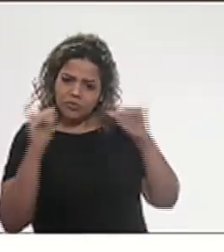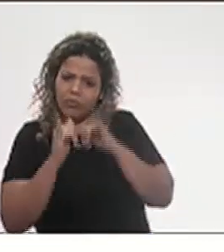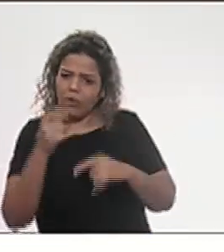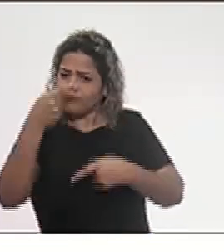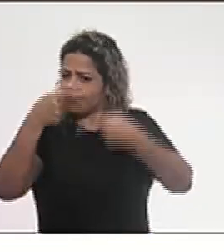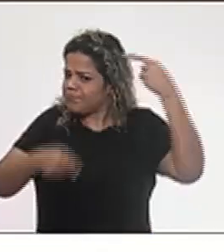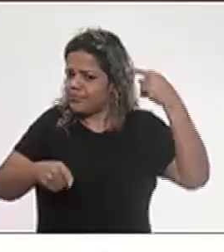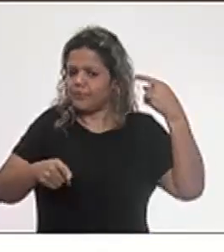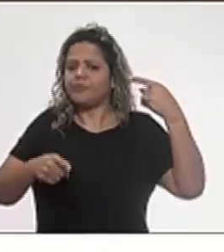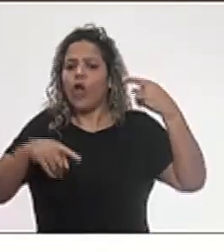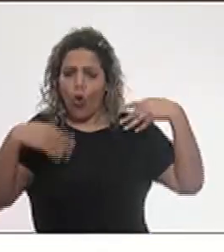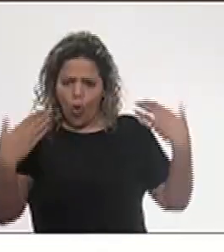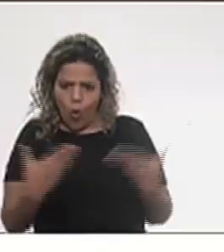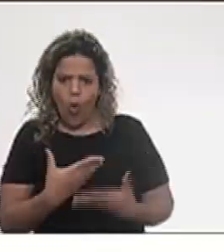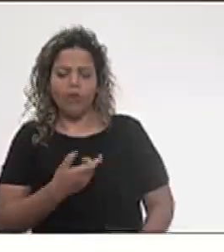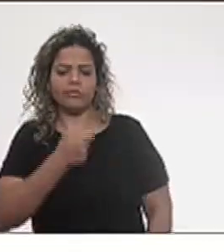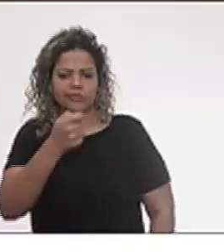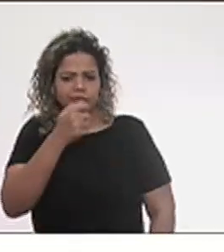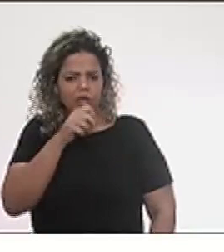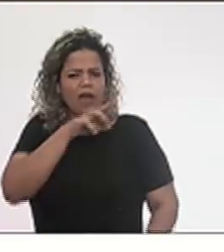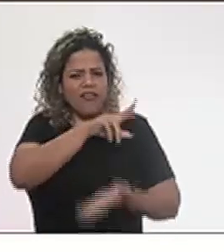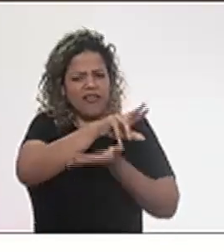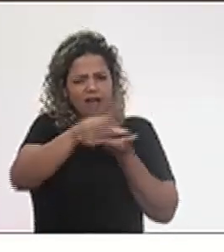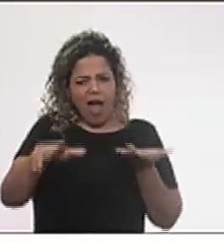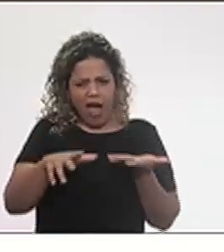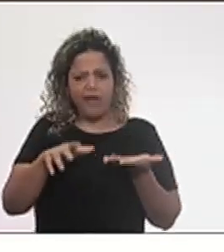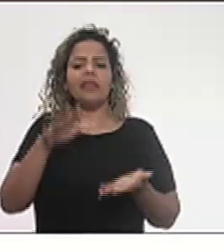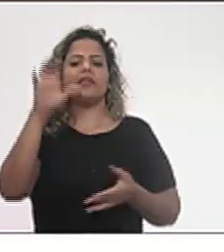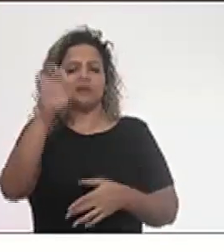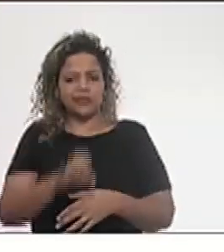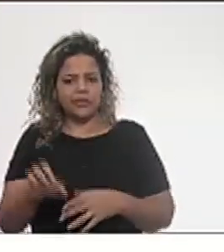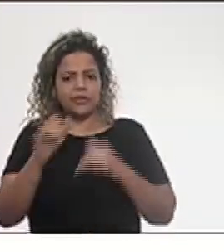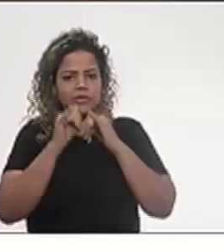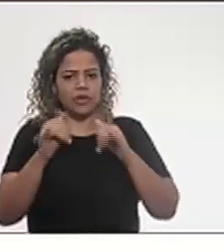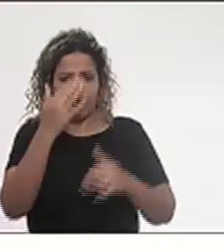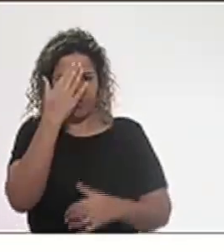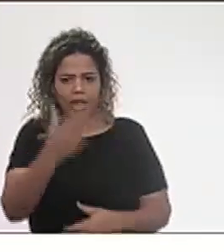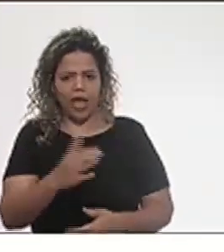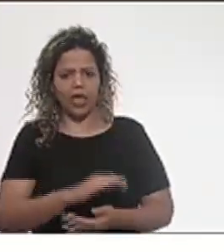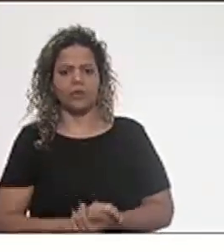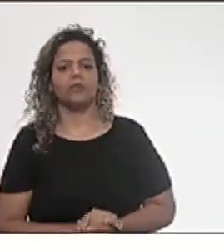deturpante que foi hoje ao ar em várias emissoras do nosso estado do Rio de Janeiro. Obrigado.